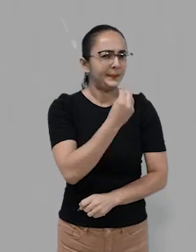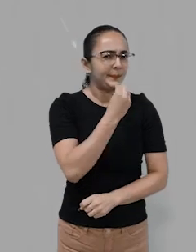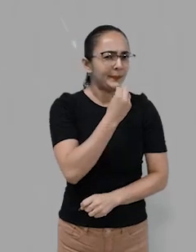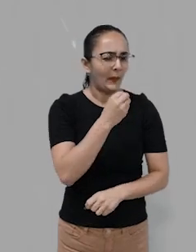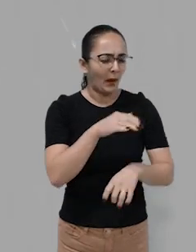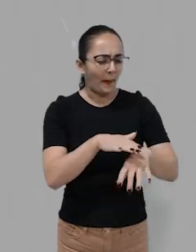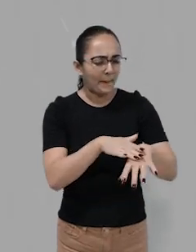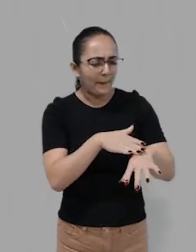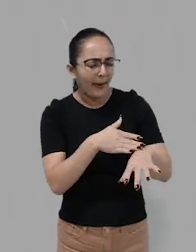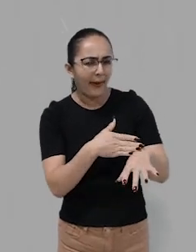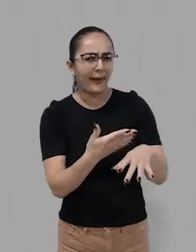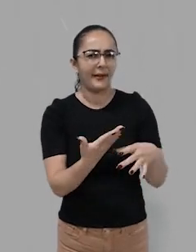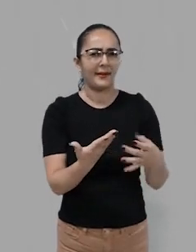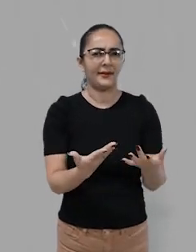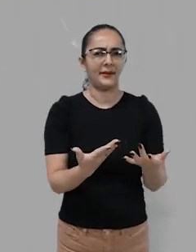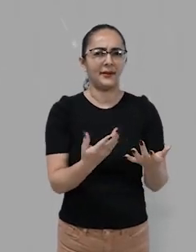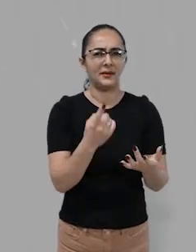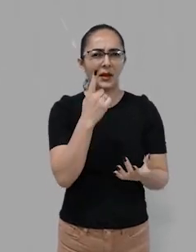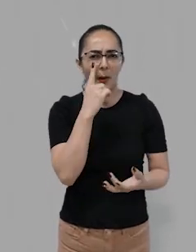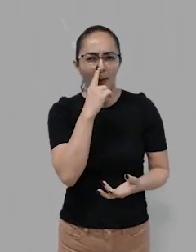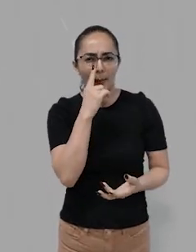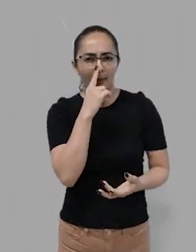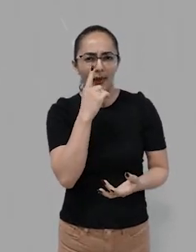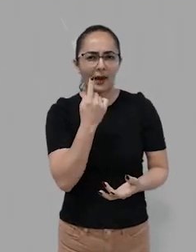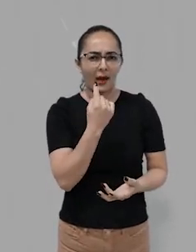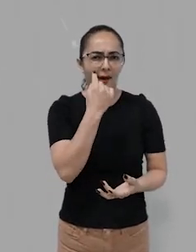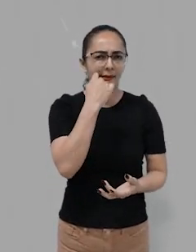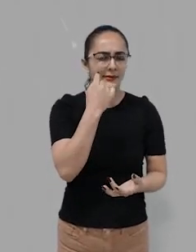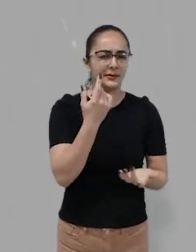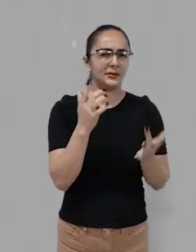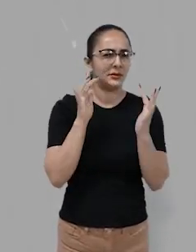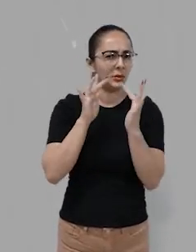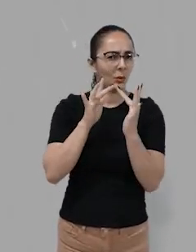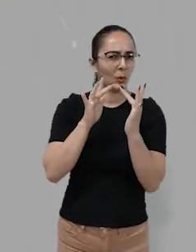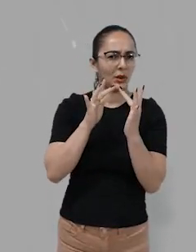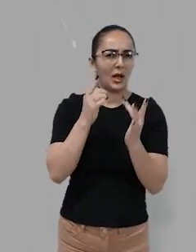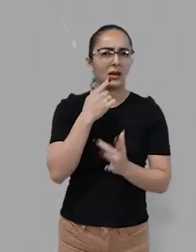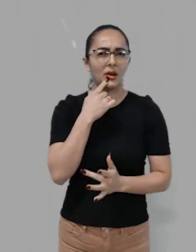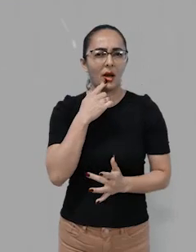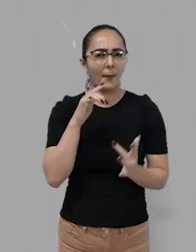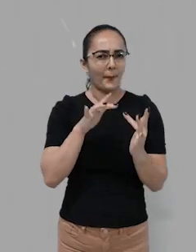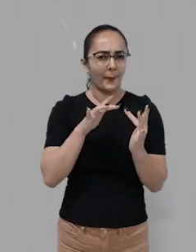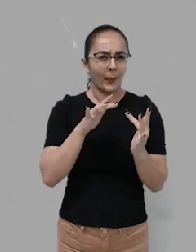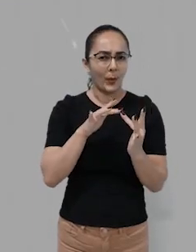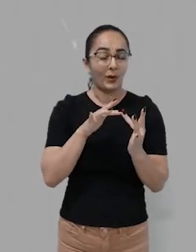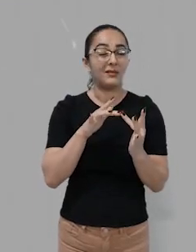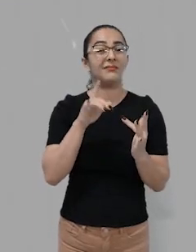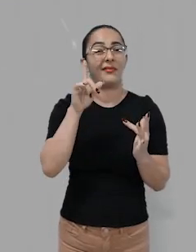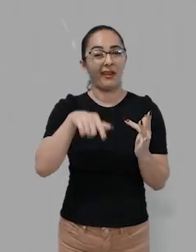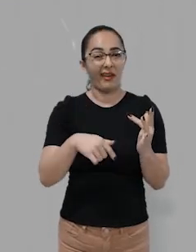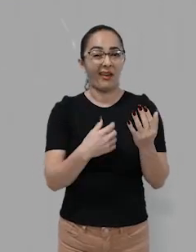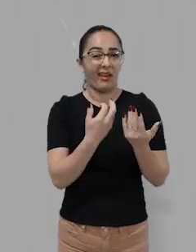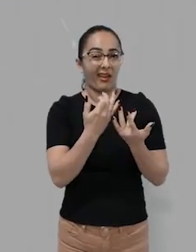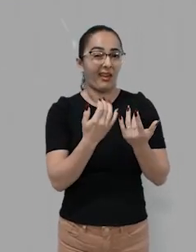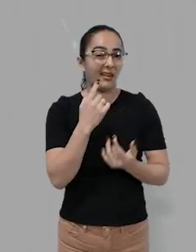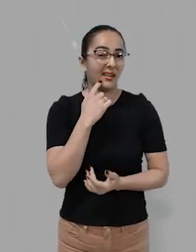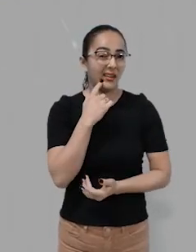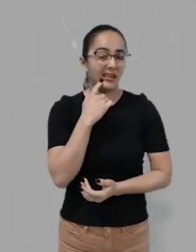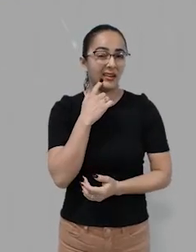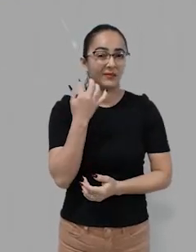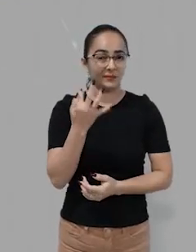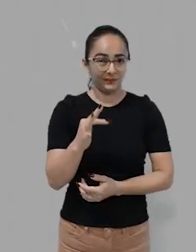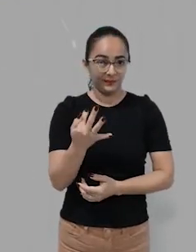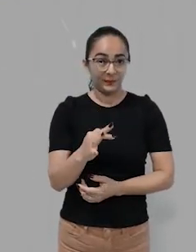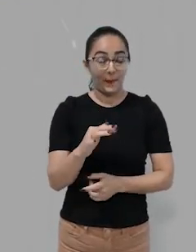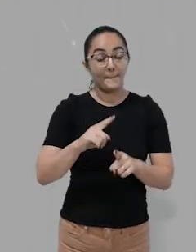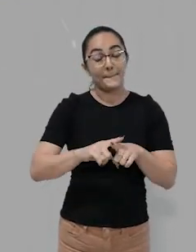nossa pele, com a mucosa nasal, a mucosa da boca, isso vai gerar queimaduras, né?